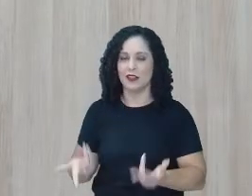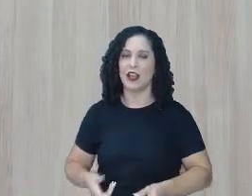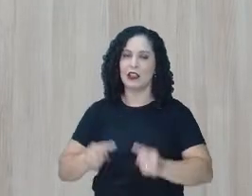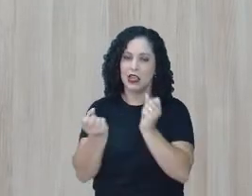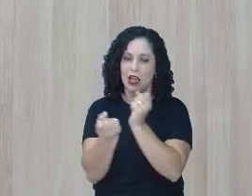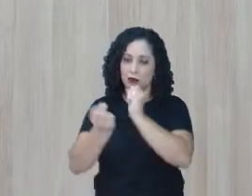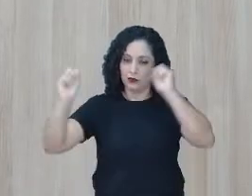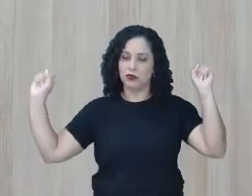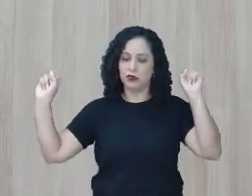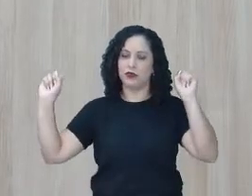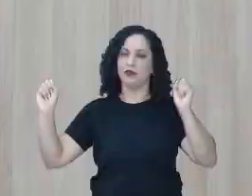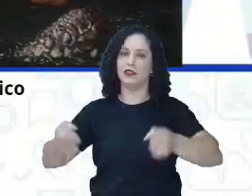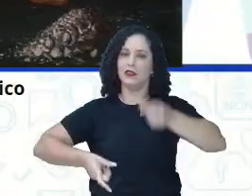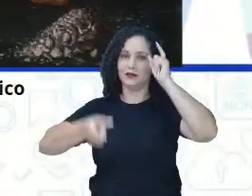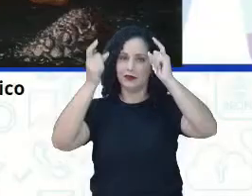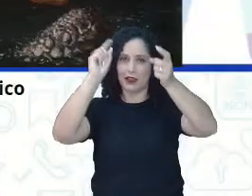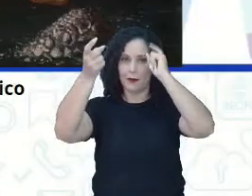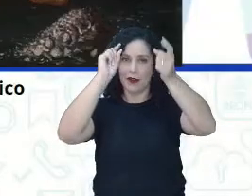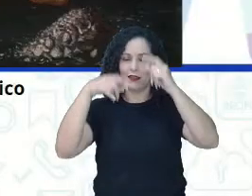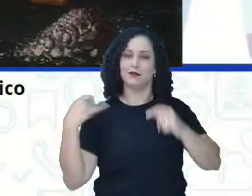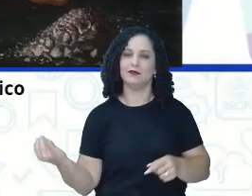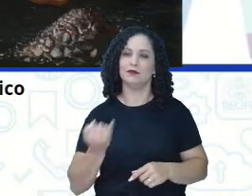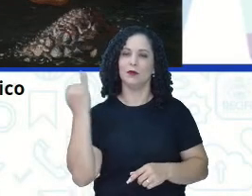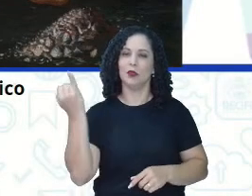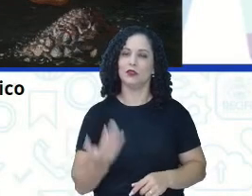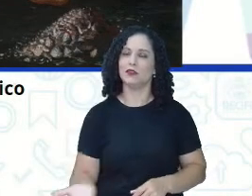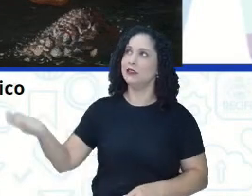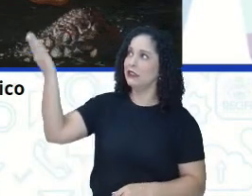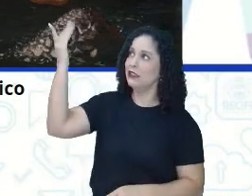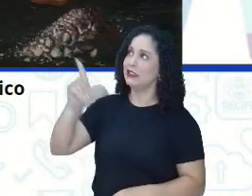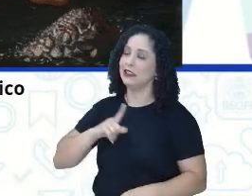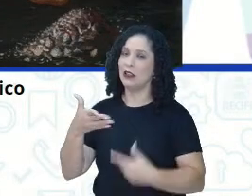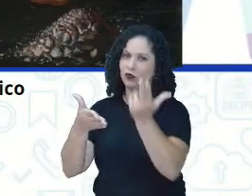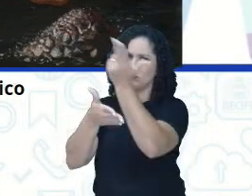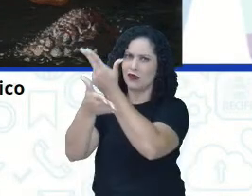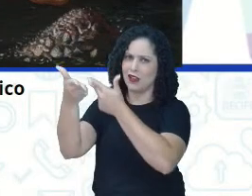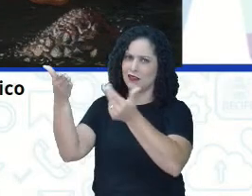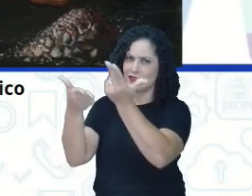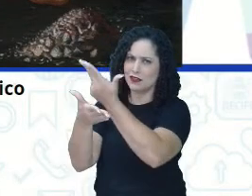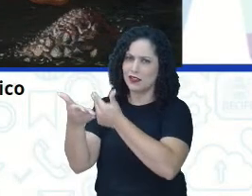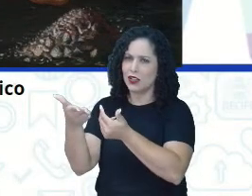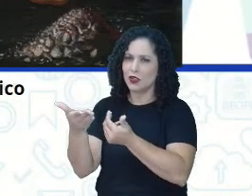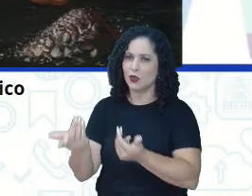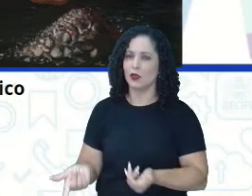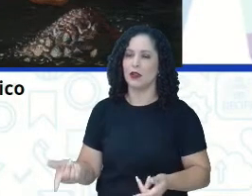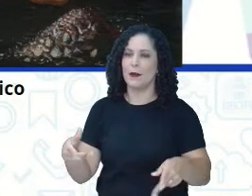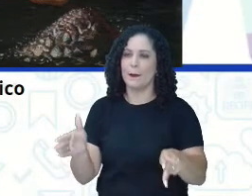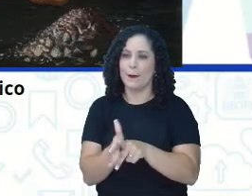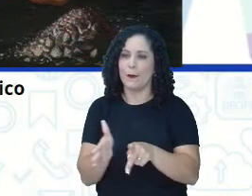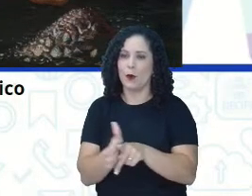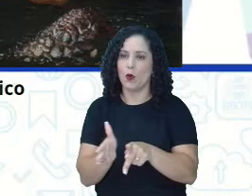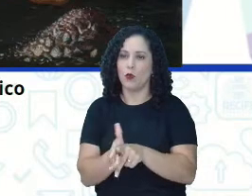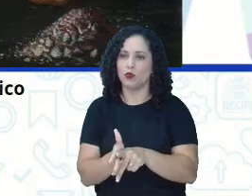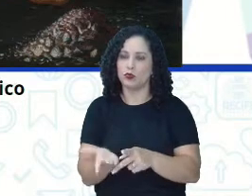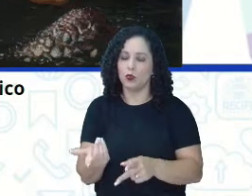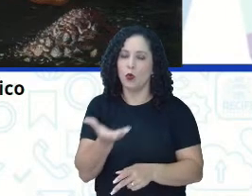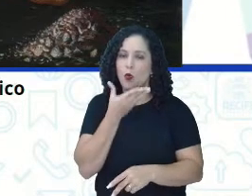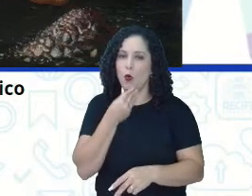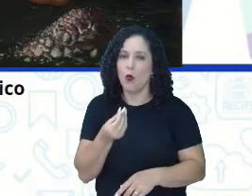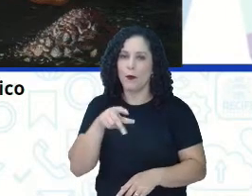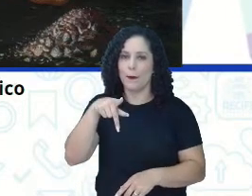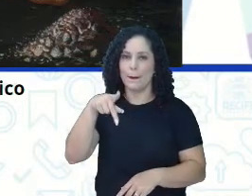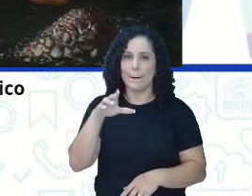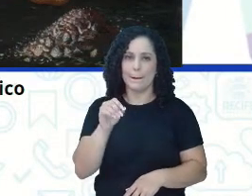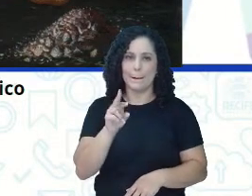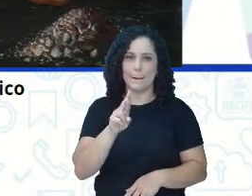E aí nós temos uma pintura, né, que a gente já vai aí para o Cândido Portinari, né, que ele traz o